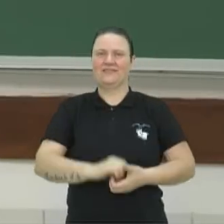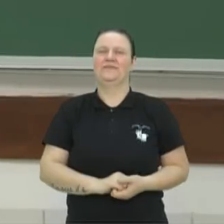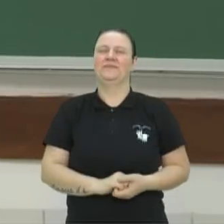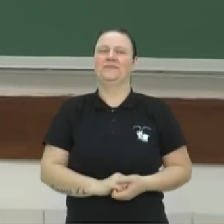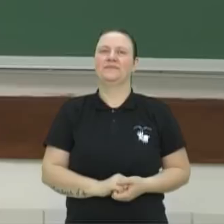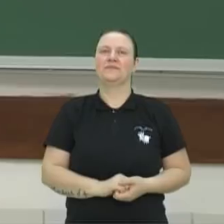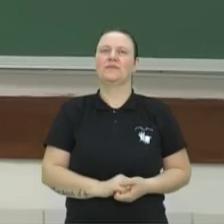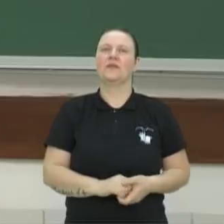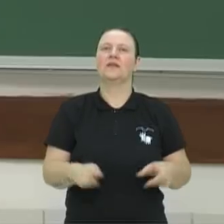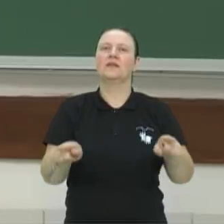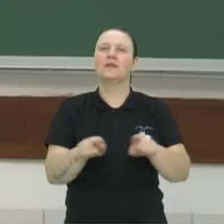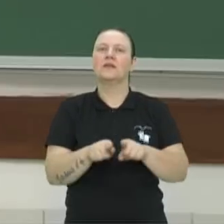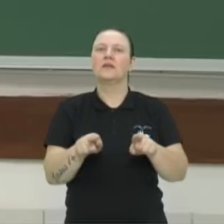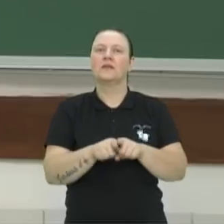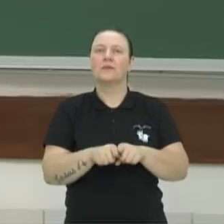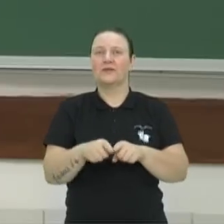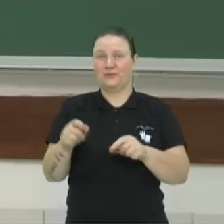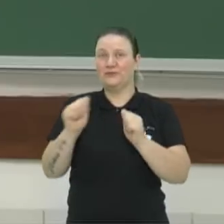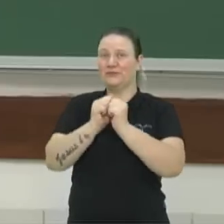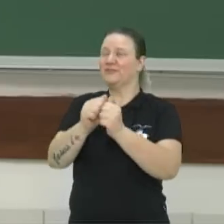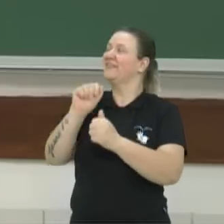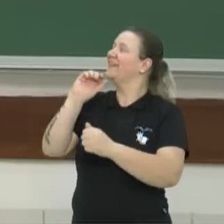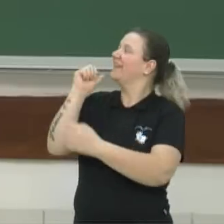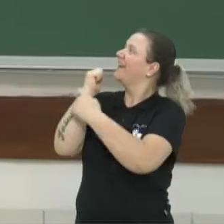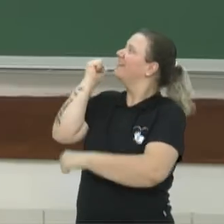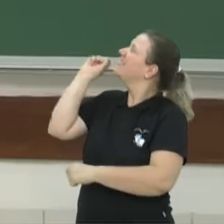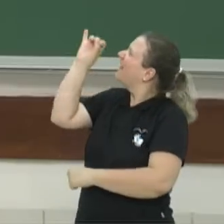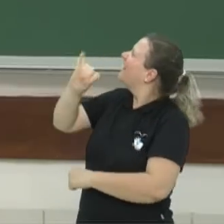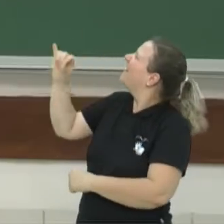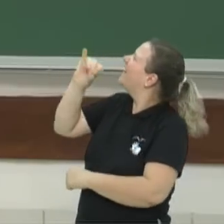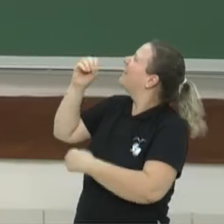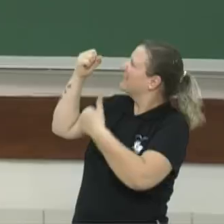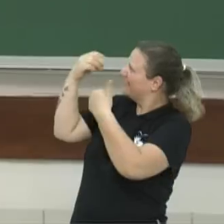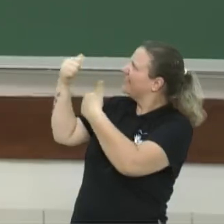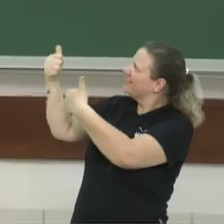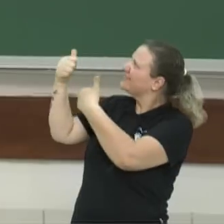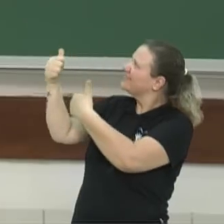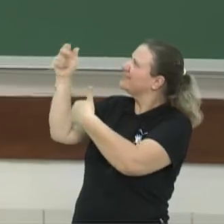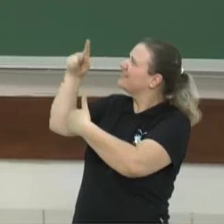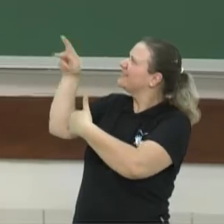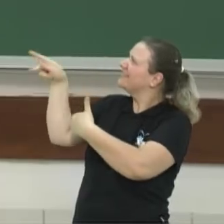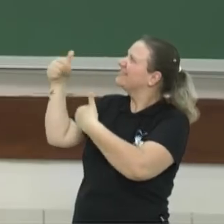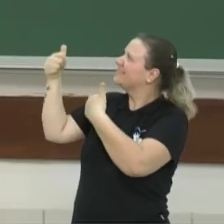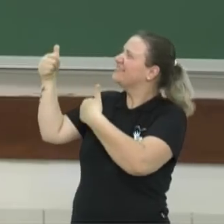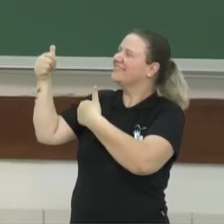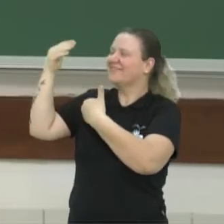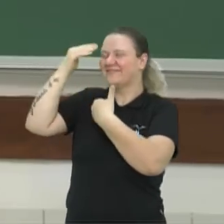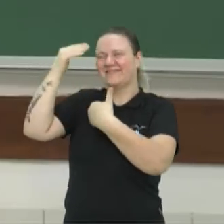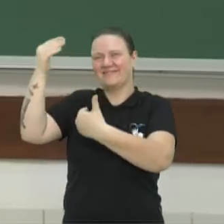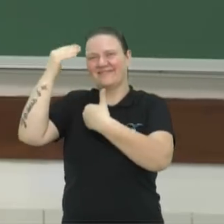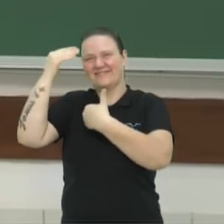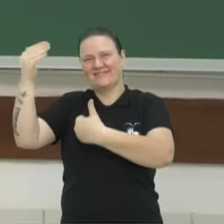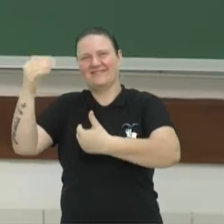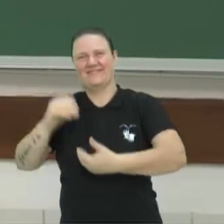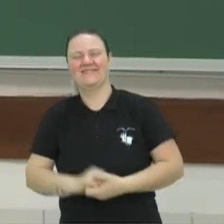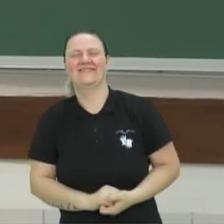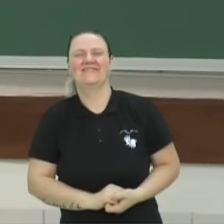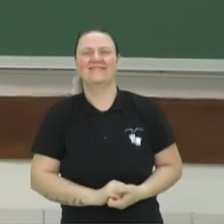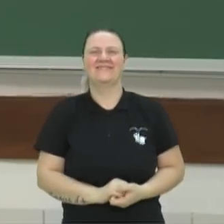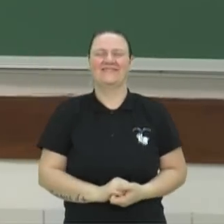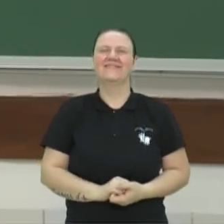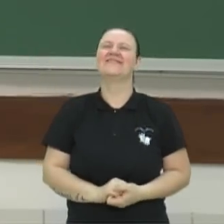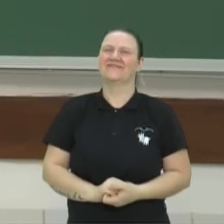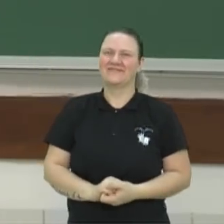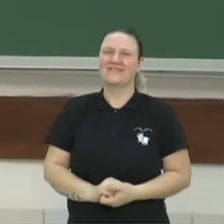Então vamos lá, hoje eu estou na companhia da Cláudia, tudo bem, Cláudia? Beleza, obrigado então por